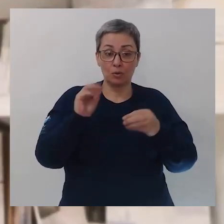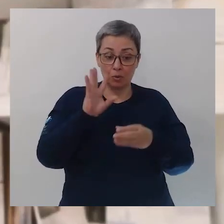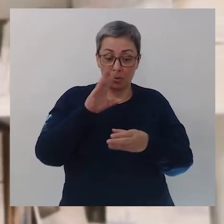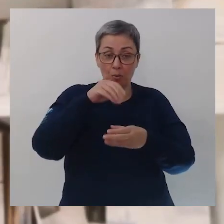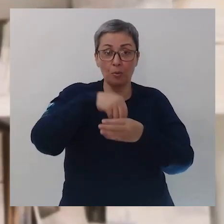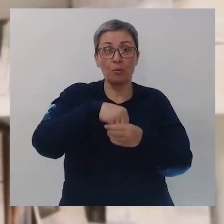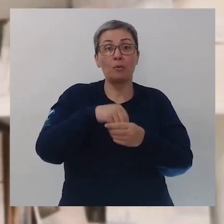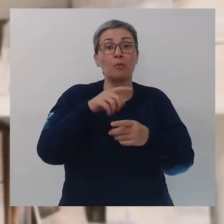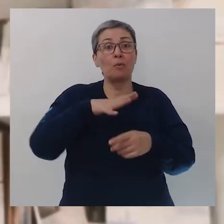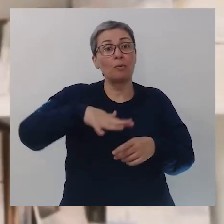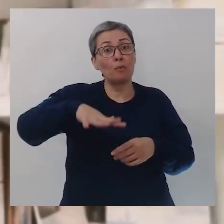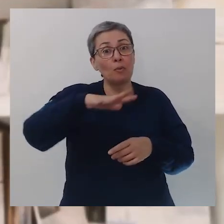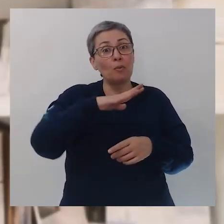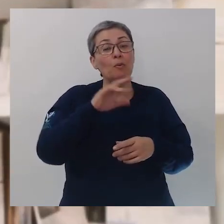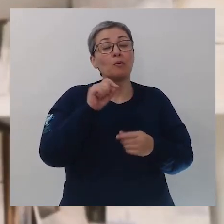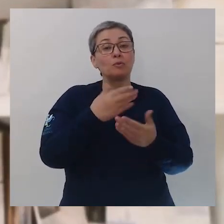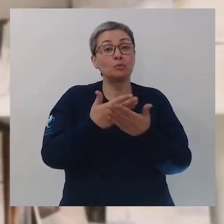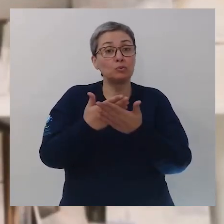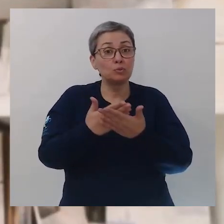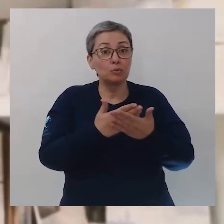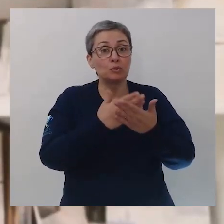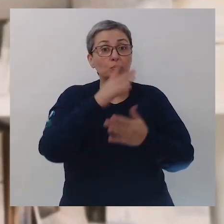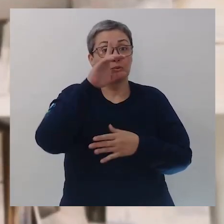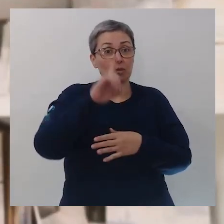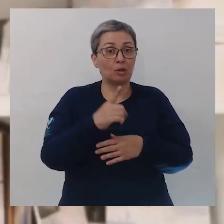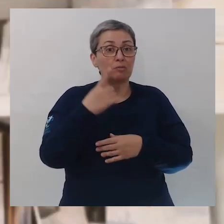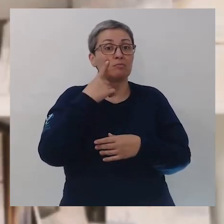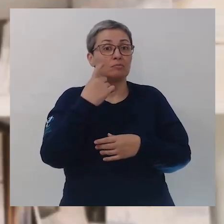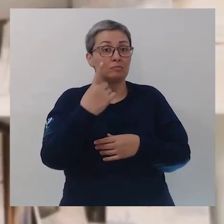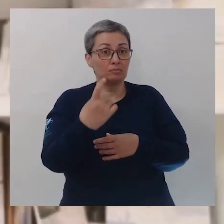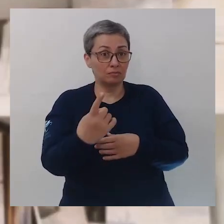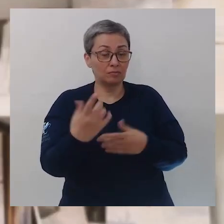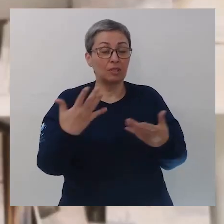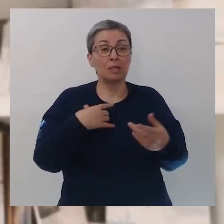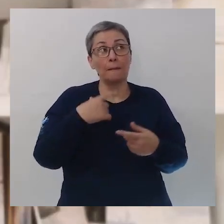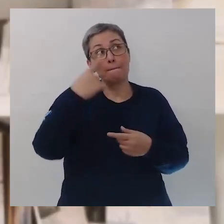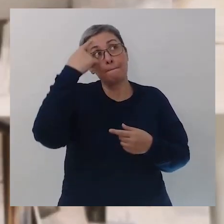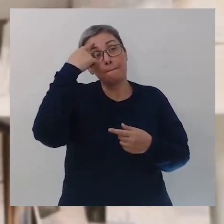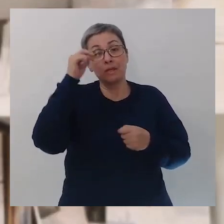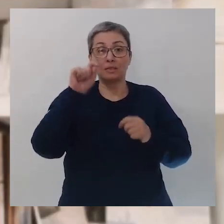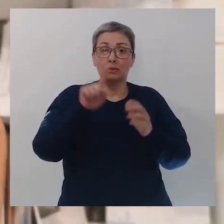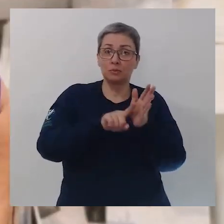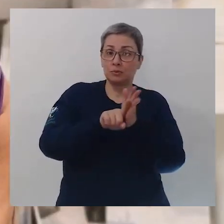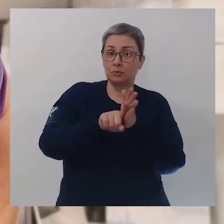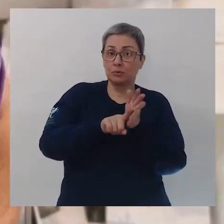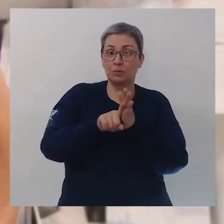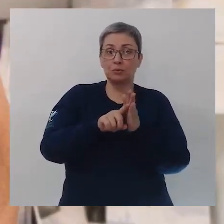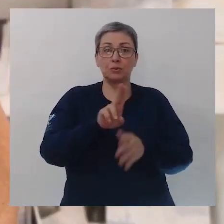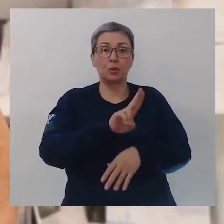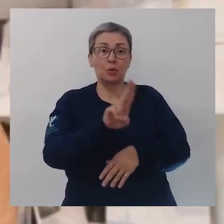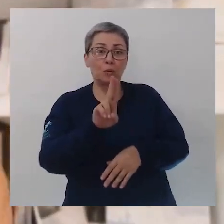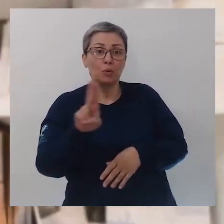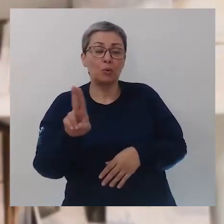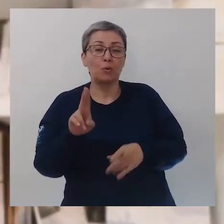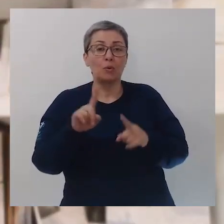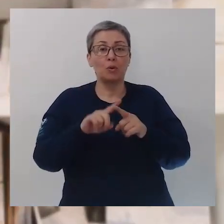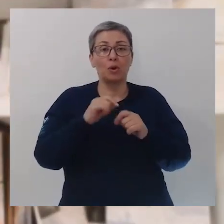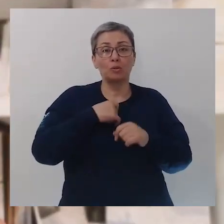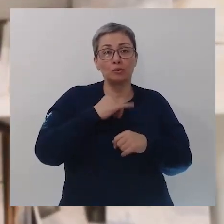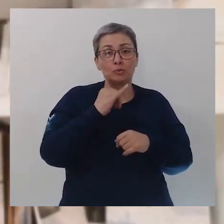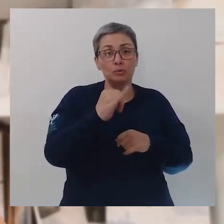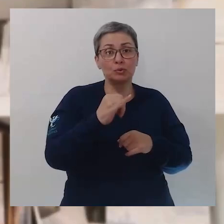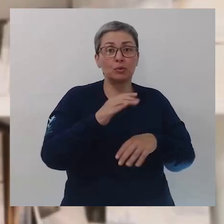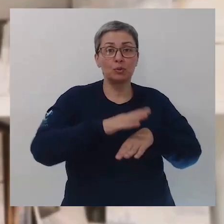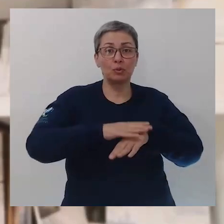tudo isso faz parte desse estudo do direito, isso é muito interessante. E pensando nessa pesquisa dos nomes